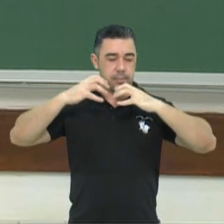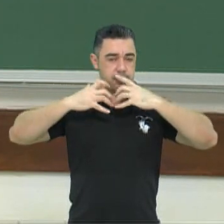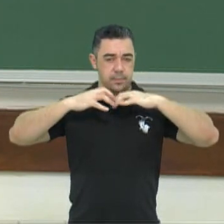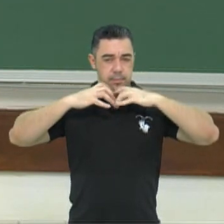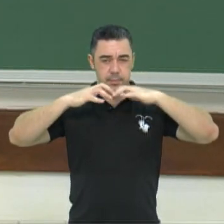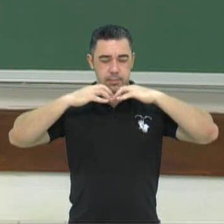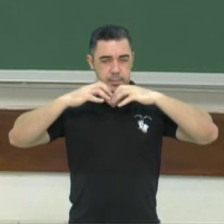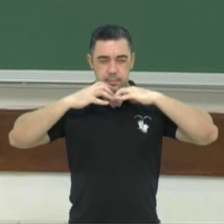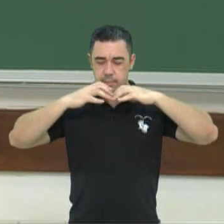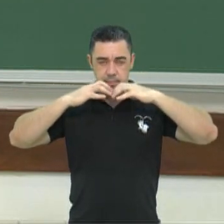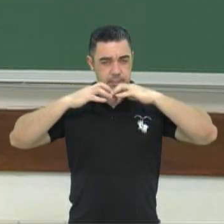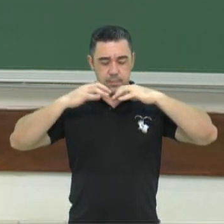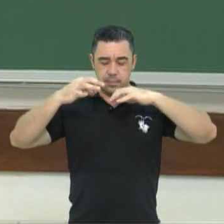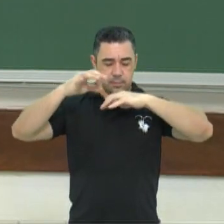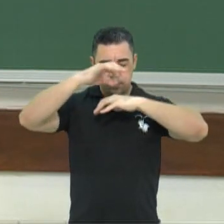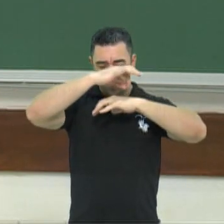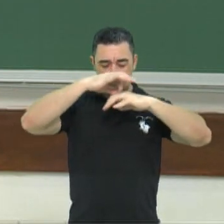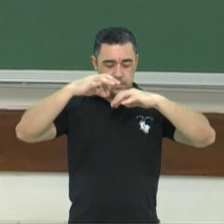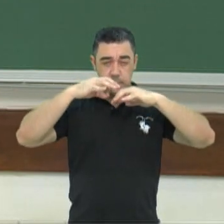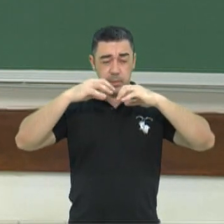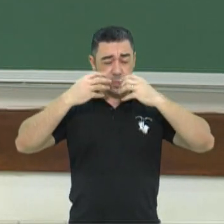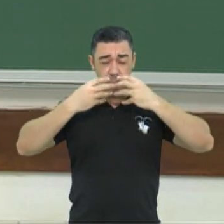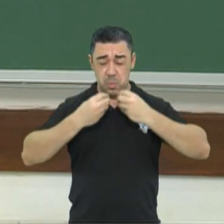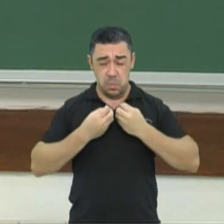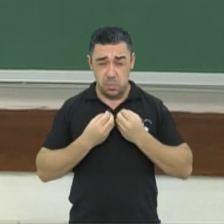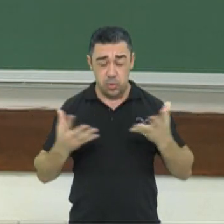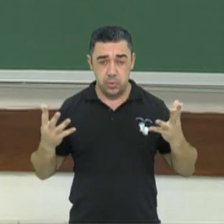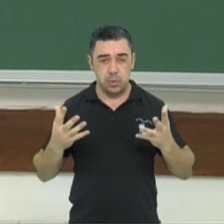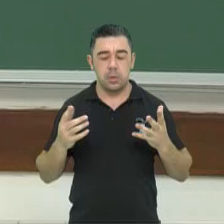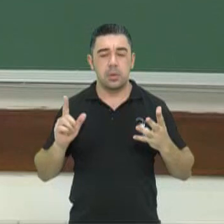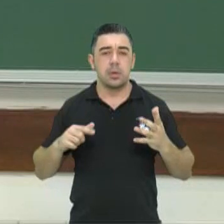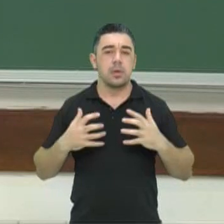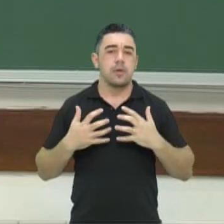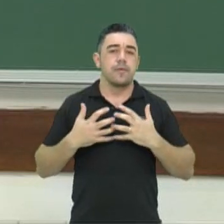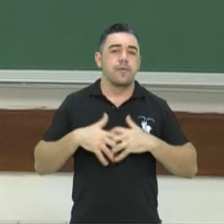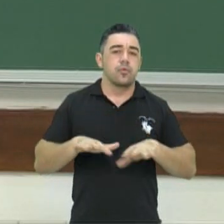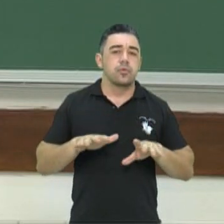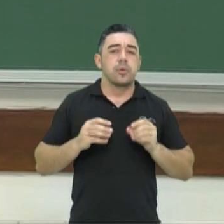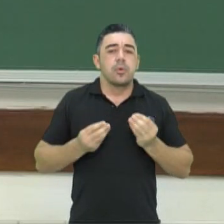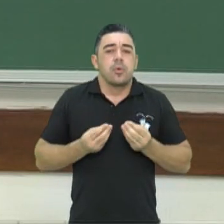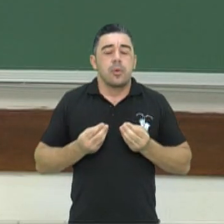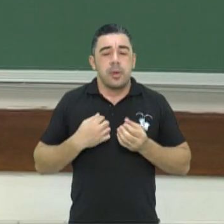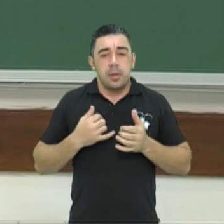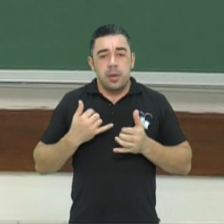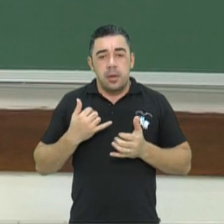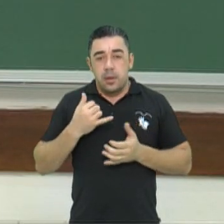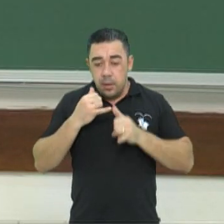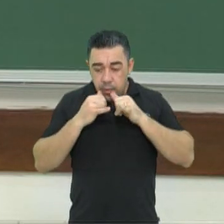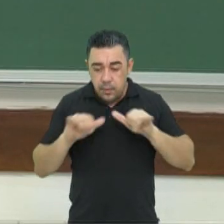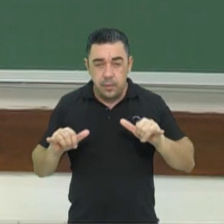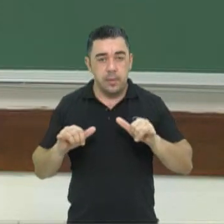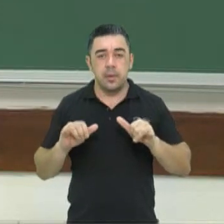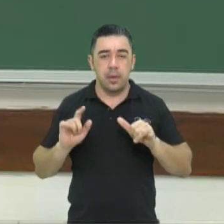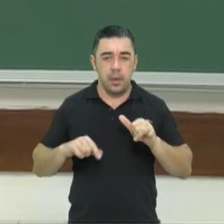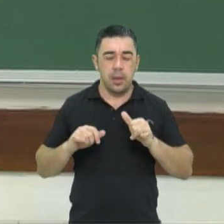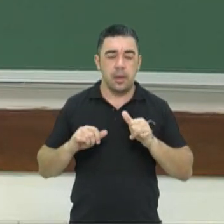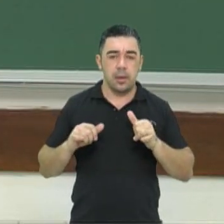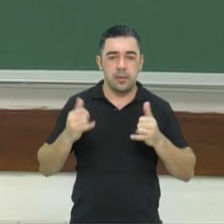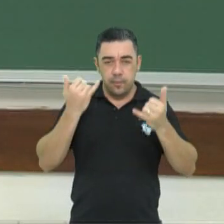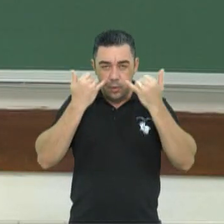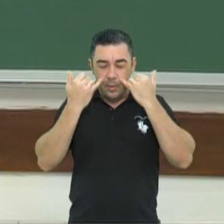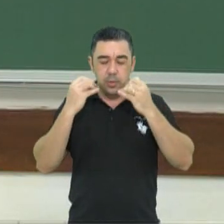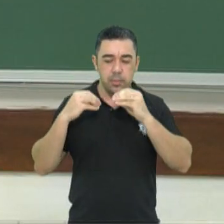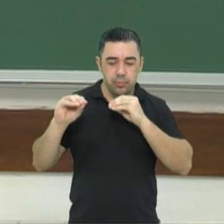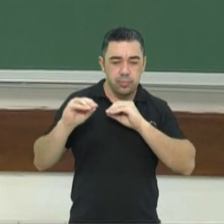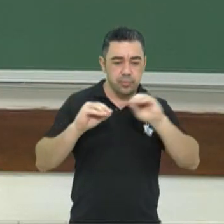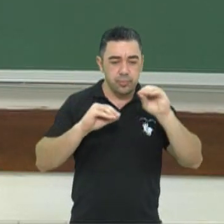engano. É muitos mesmo. E eles funcionam quando um pega e passa a informação para o outro, e é assim que funcionam os nossos